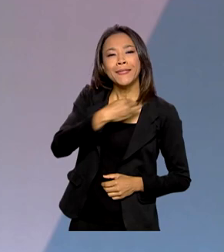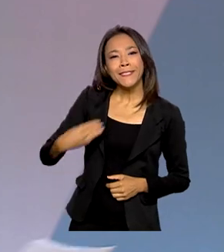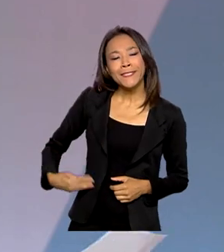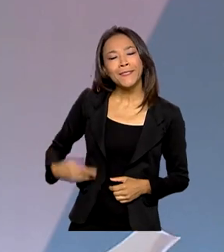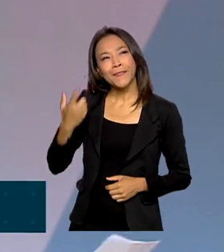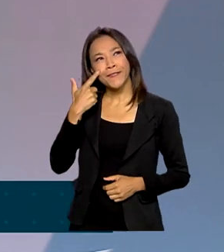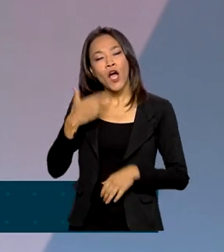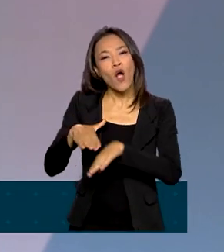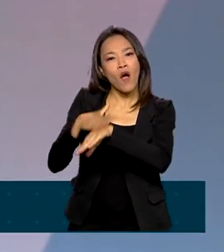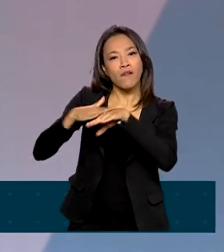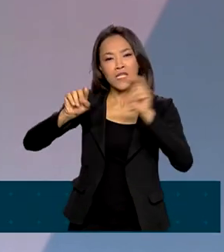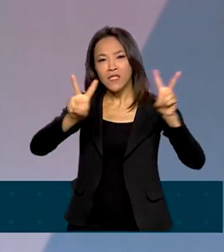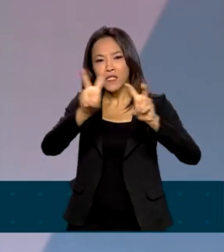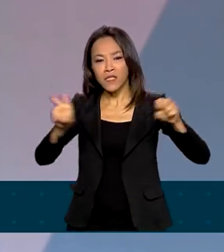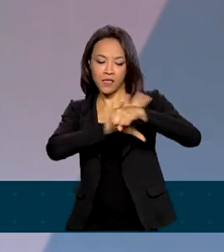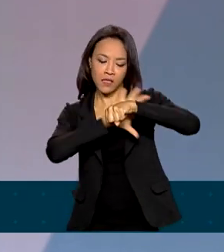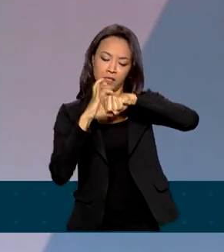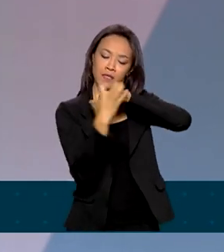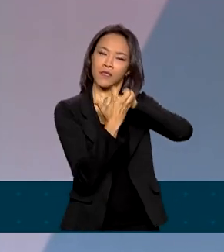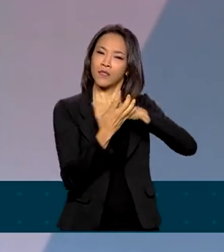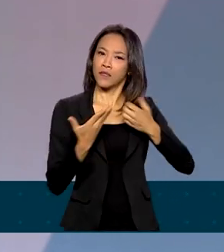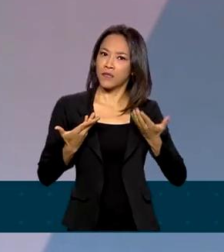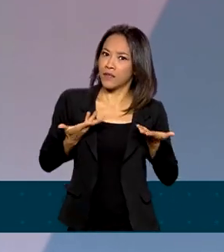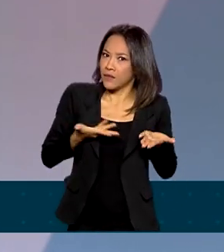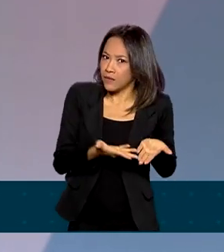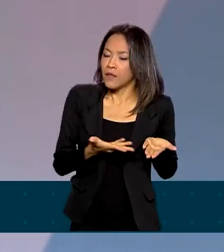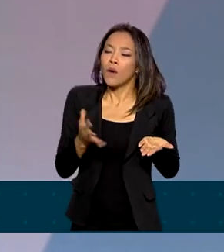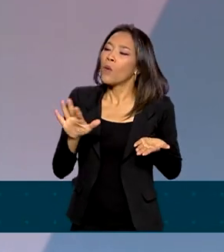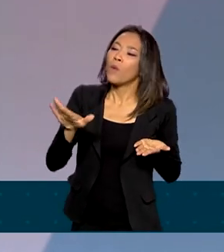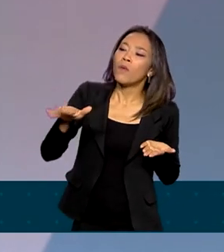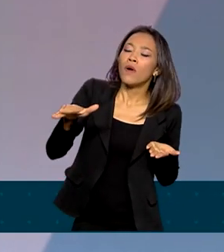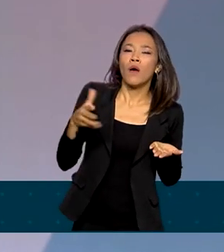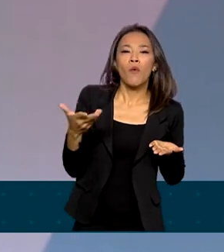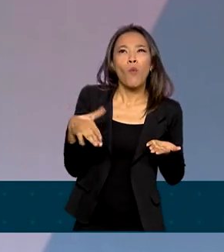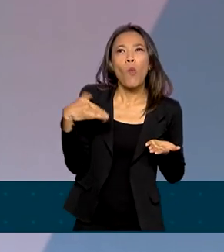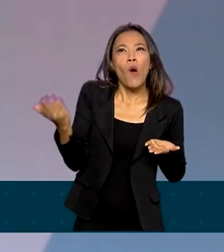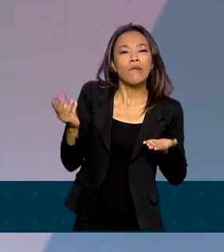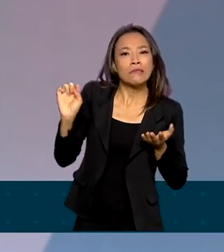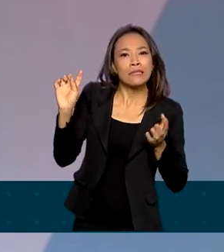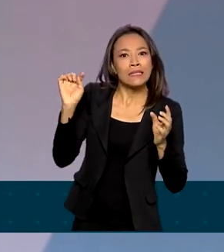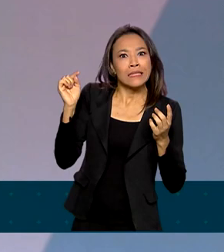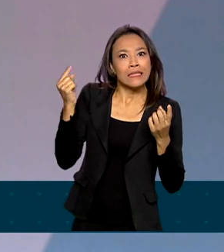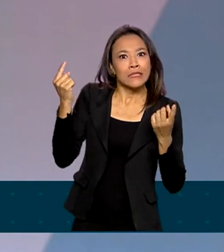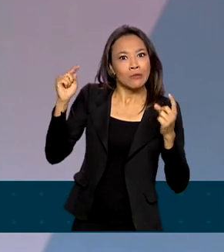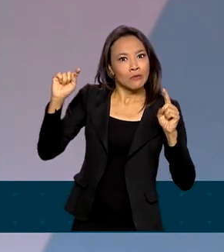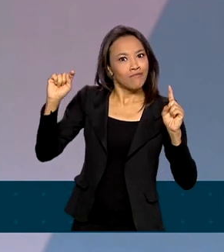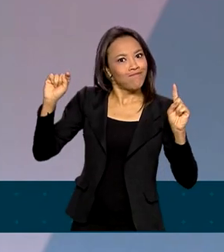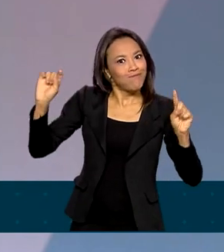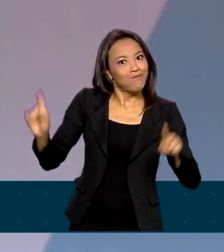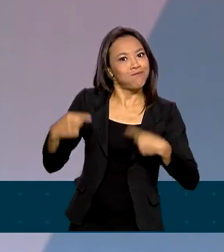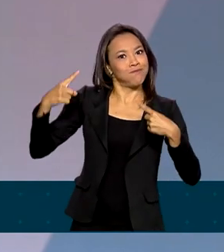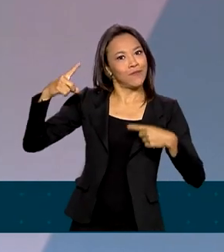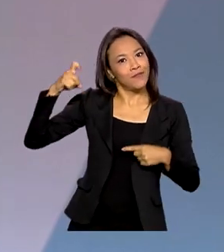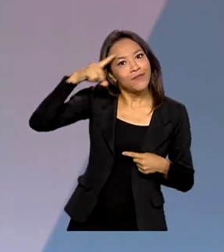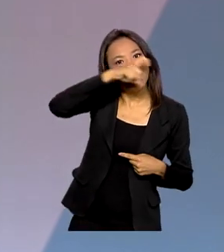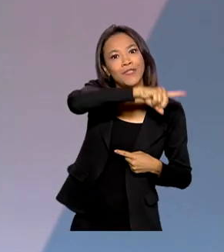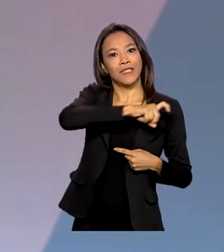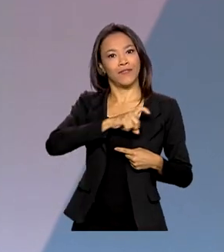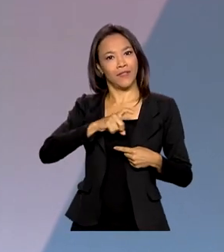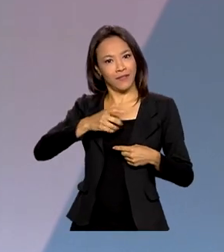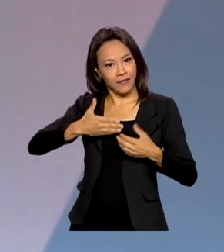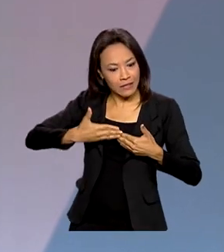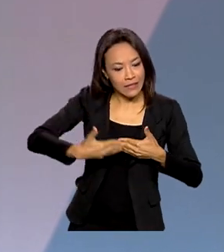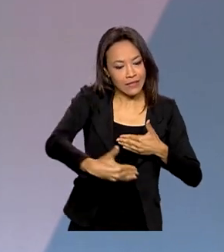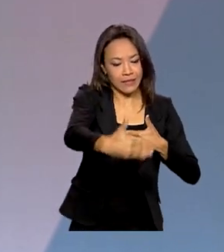sobre Covid-19, não tem como ser diferente. Qual foi o maior desafio do Ministério da Saúde no enfrentamento à Covid neste